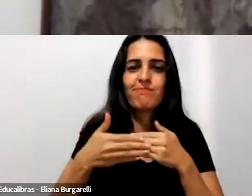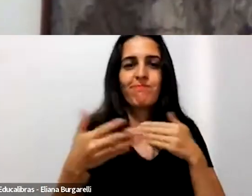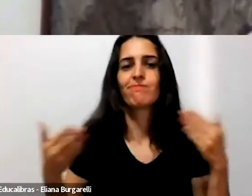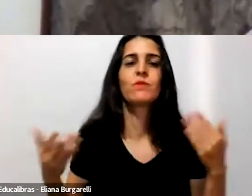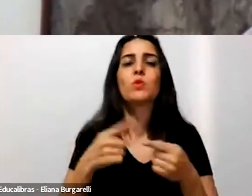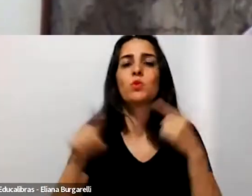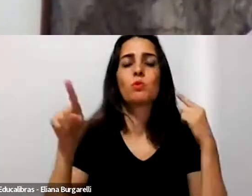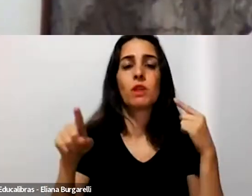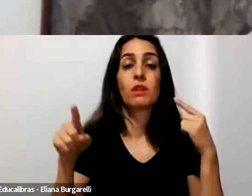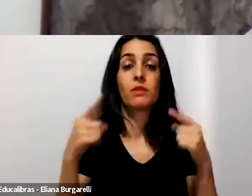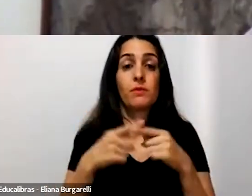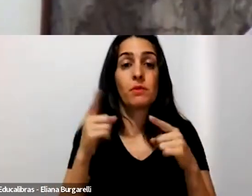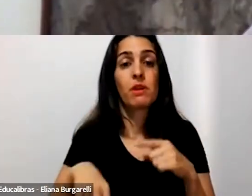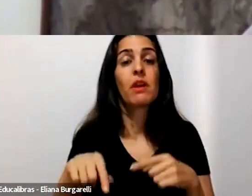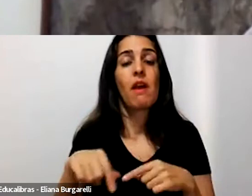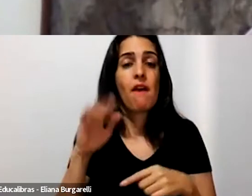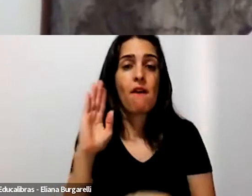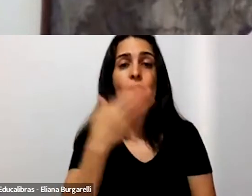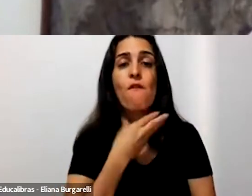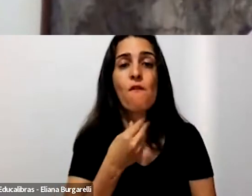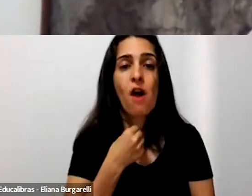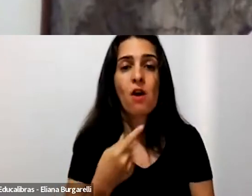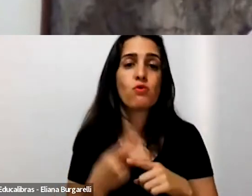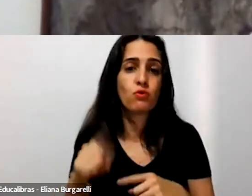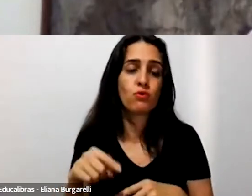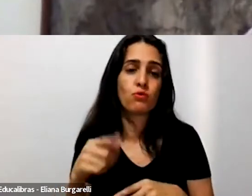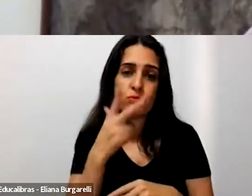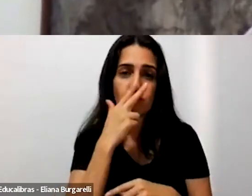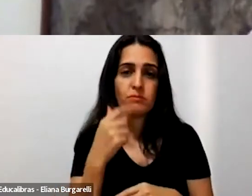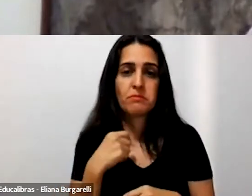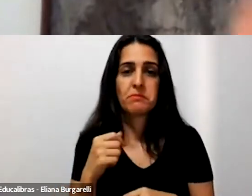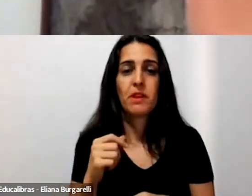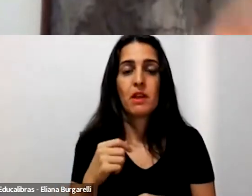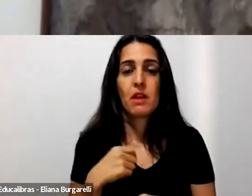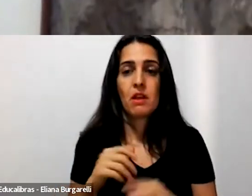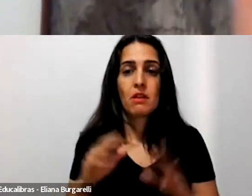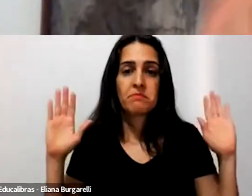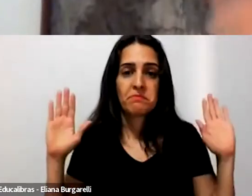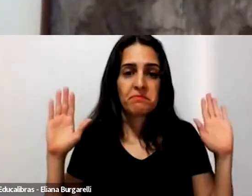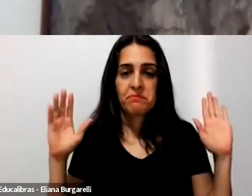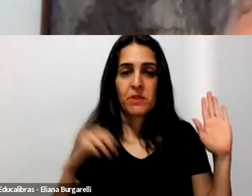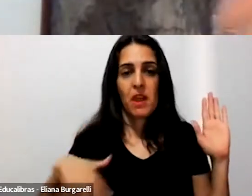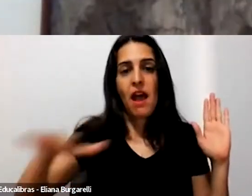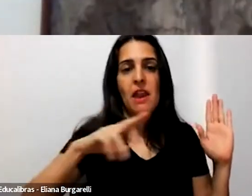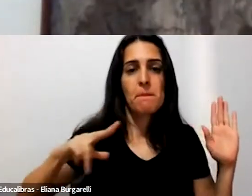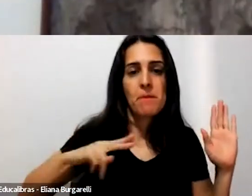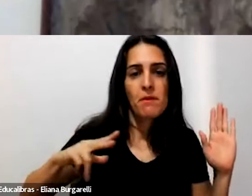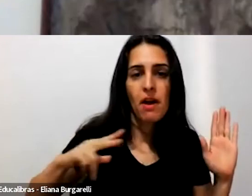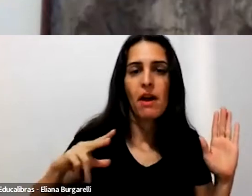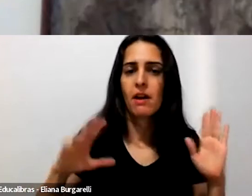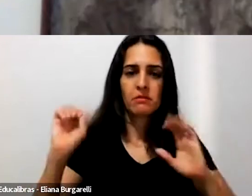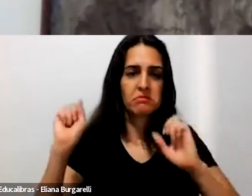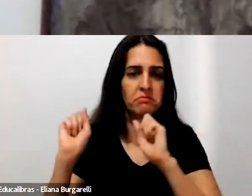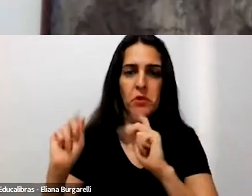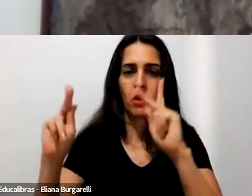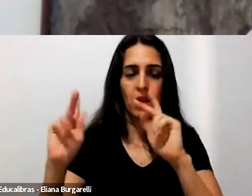numa leitura de fake green muito sensível hoje. Eu não tenho absolutamente nada contra o setor, pelo contrário, o setor privado, o de mercado, tudo que o Marcelo bem colocou